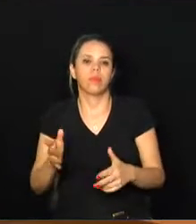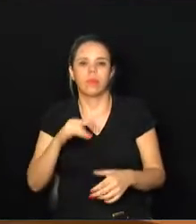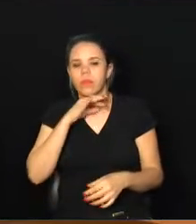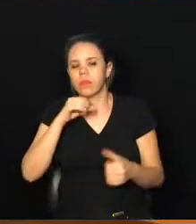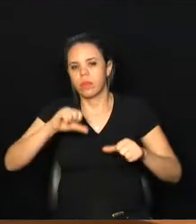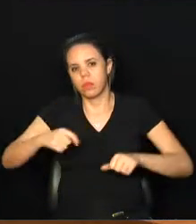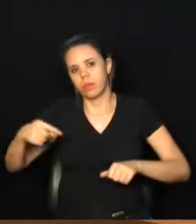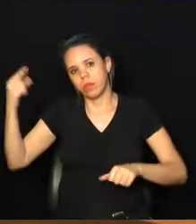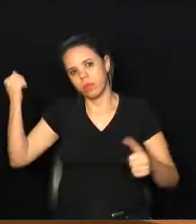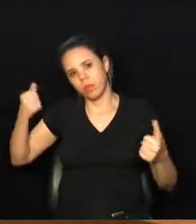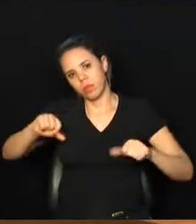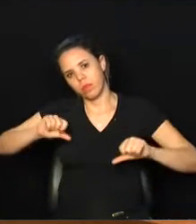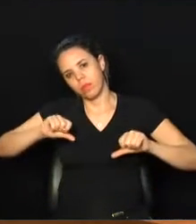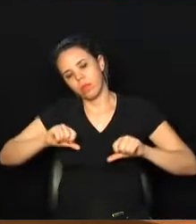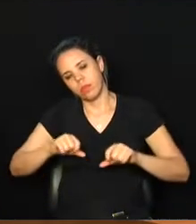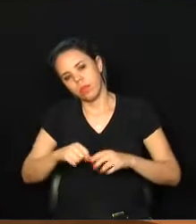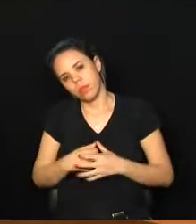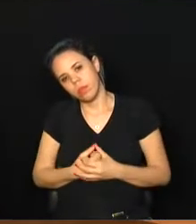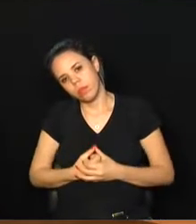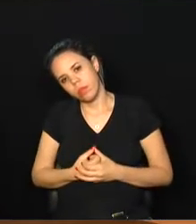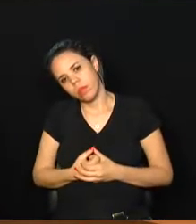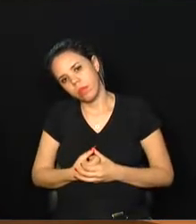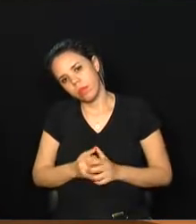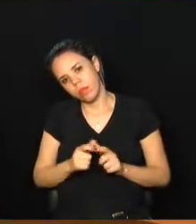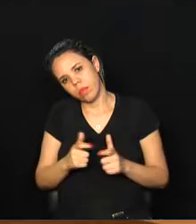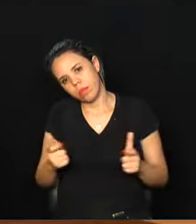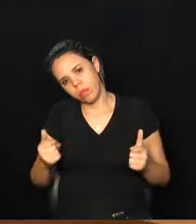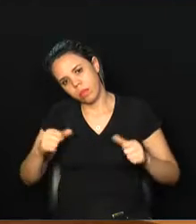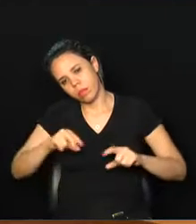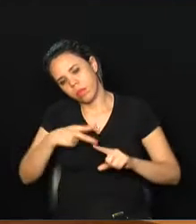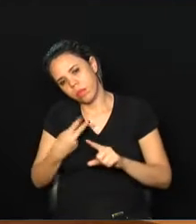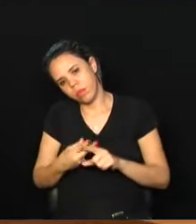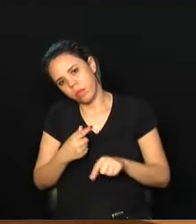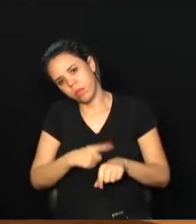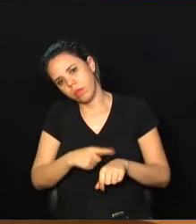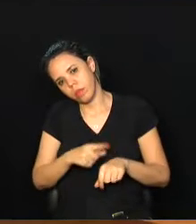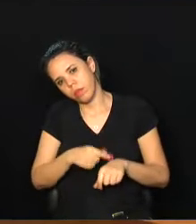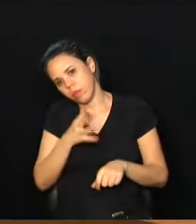ruim. Agora aumentou, né, dobrou o tempo de